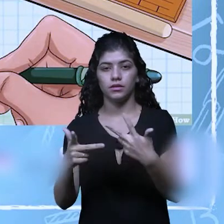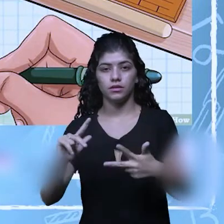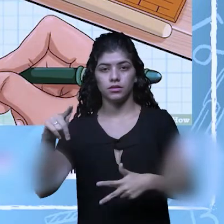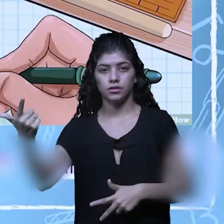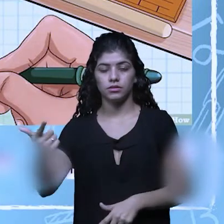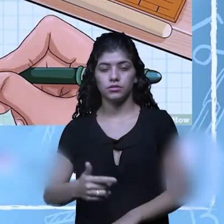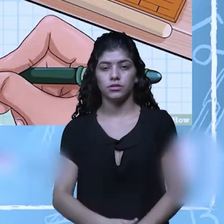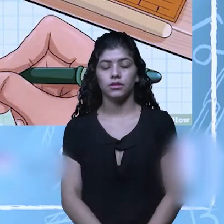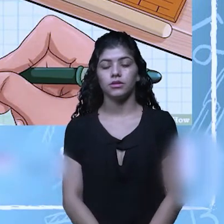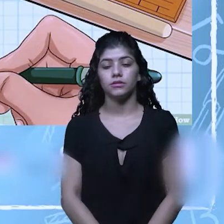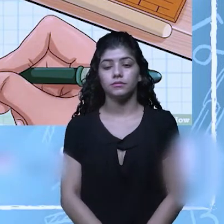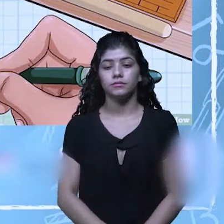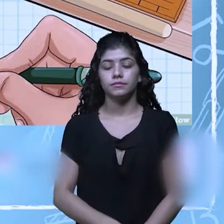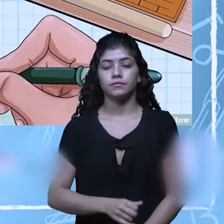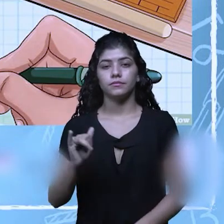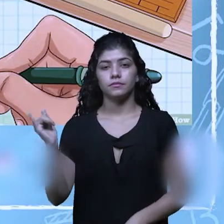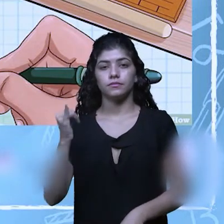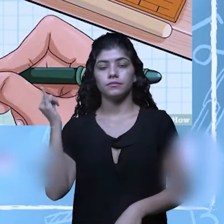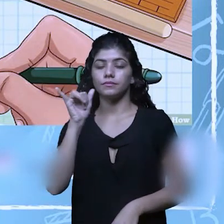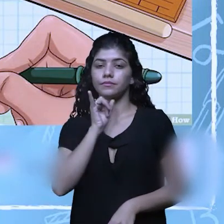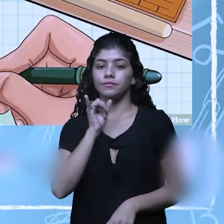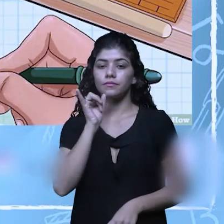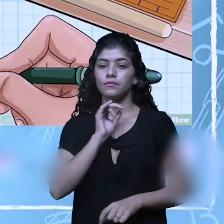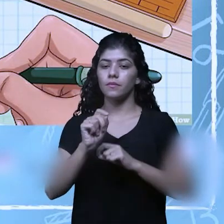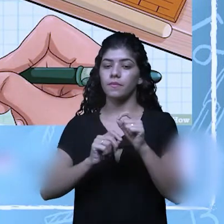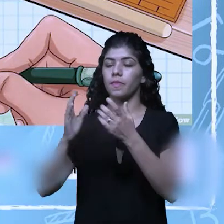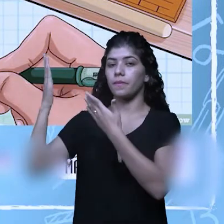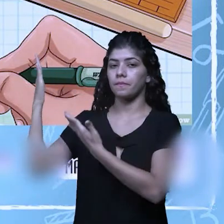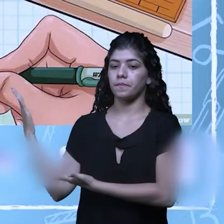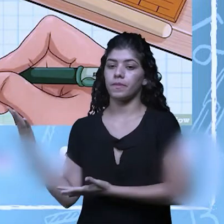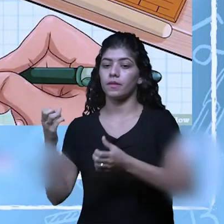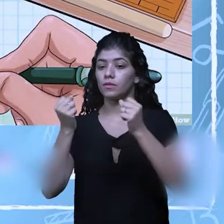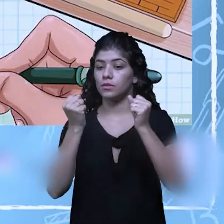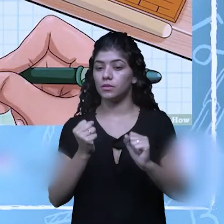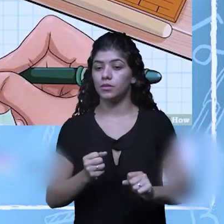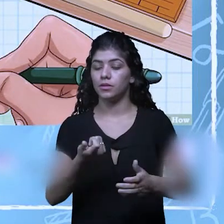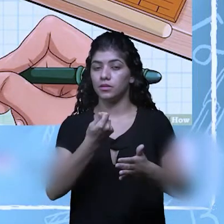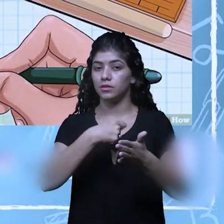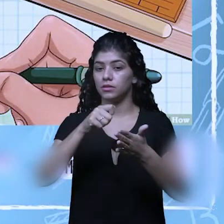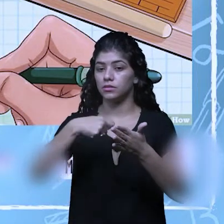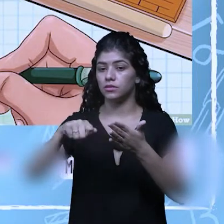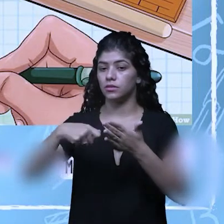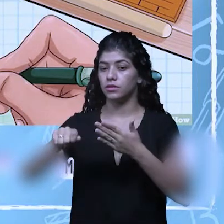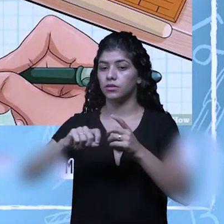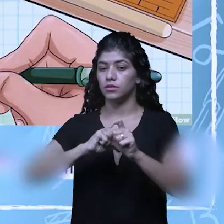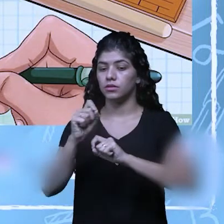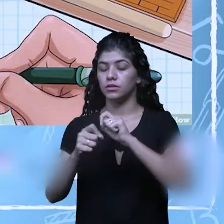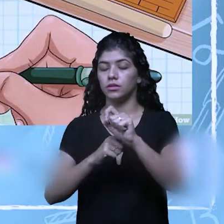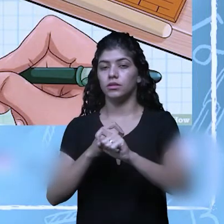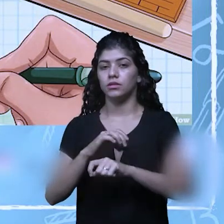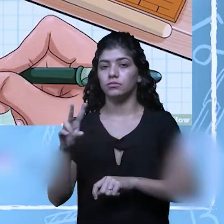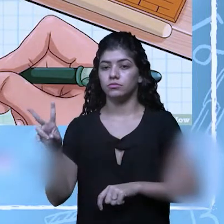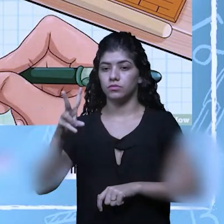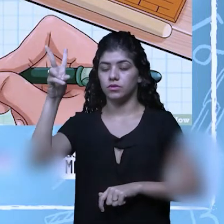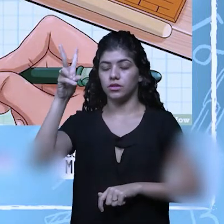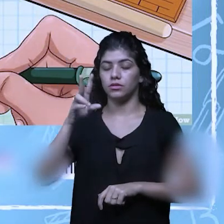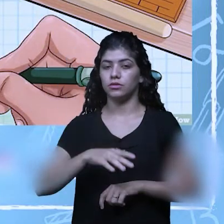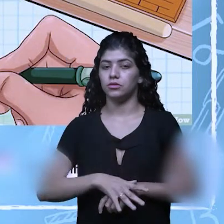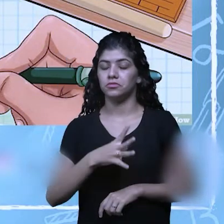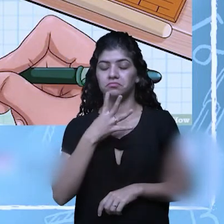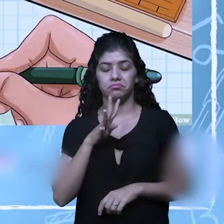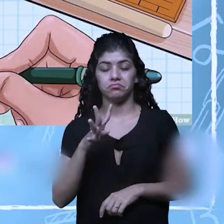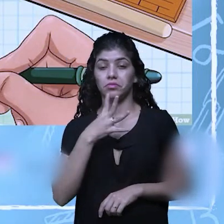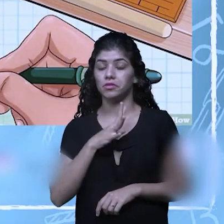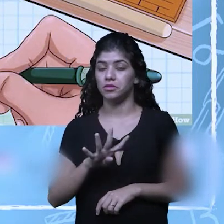outras medidas obtidas. Nesse exemplo, é como você pode colocar uma incerteza, um